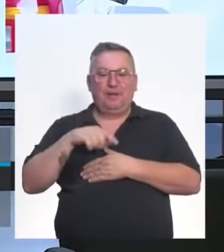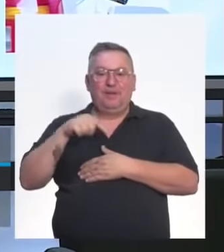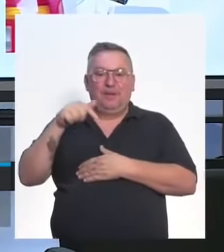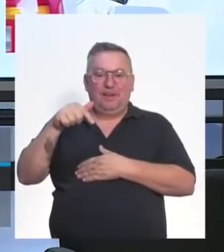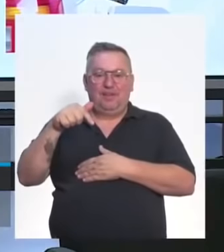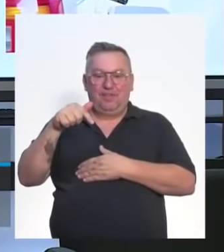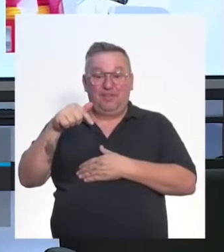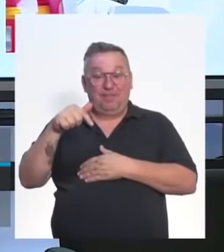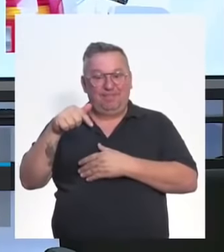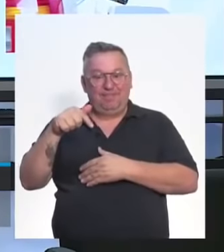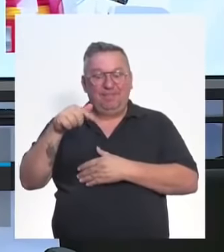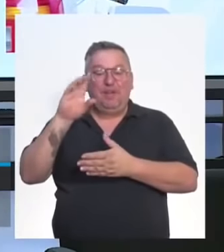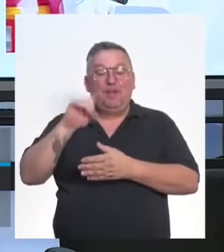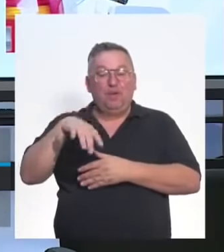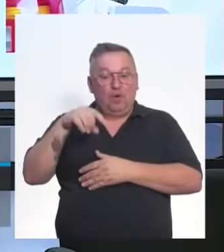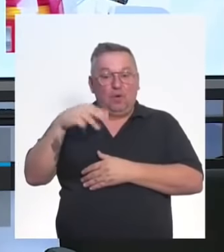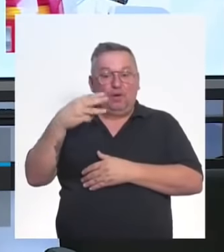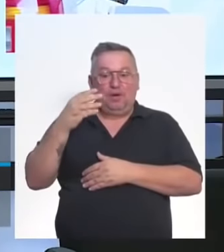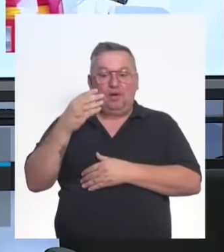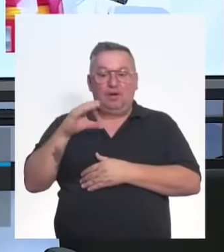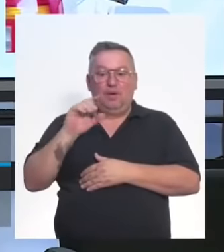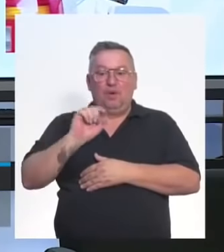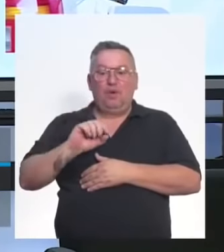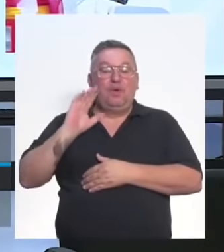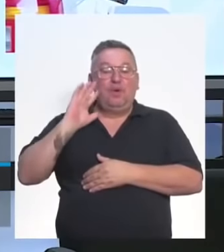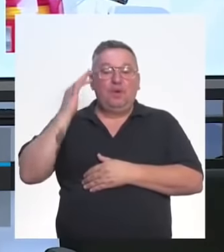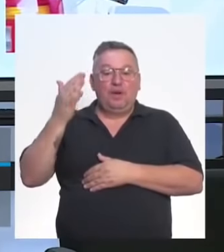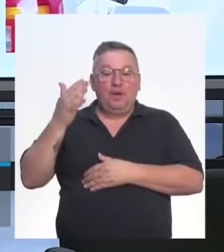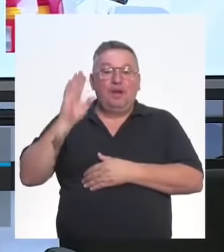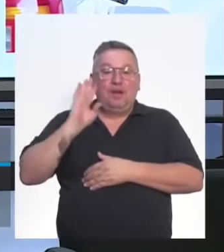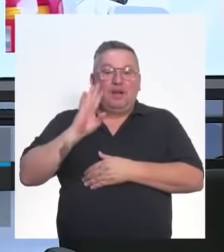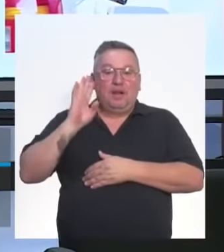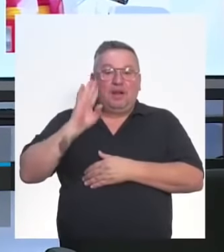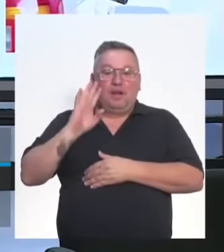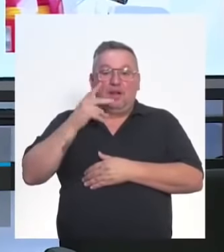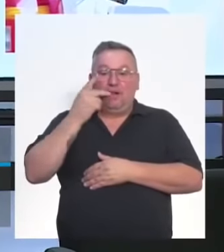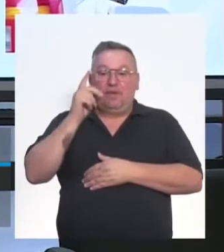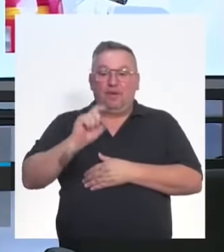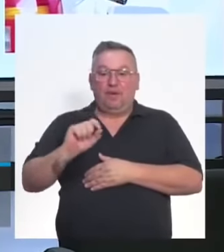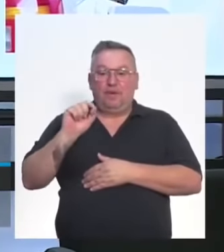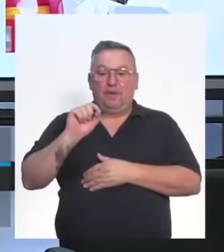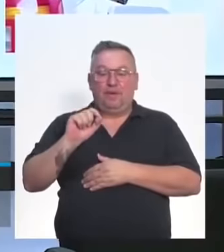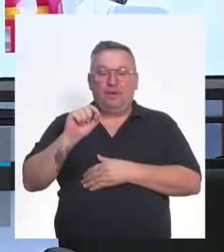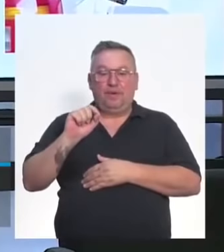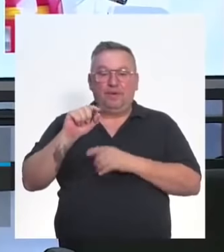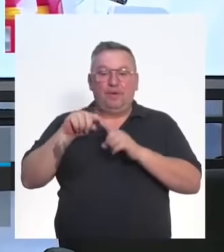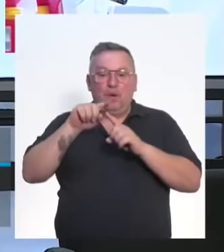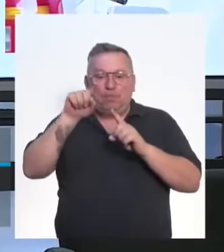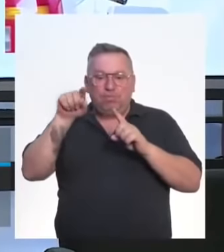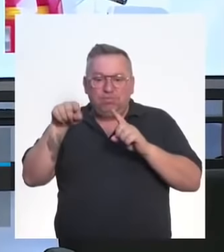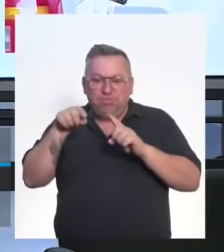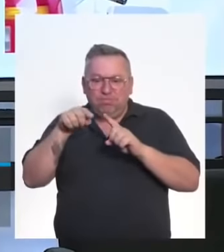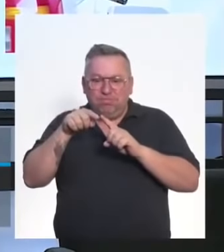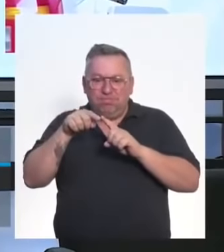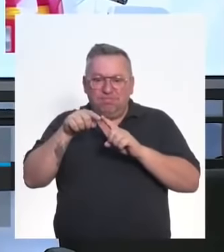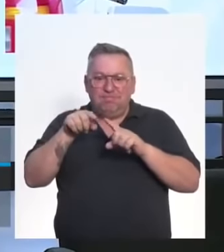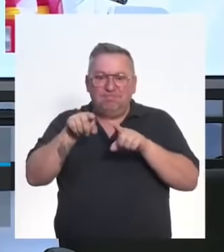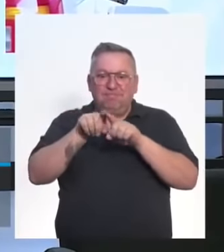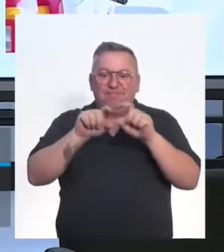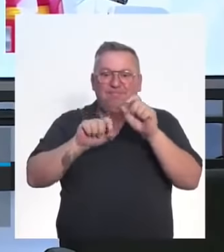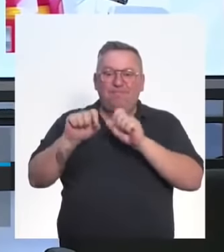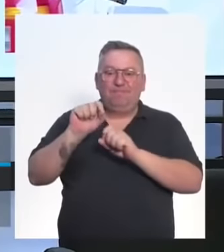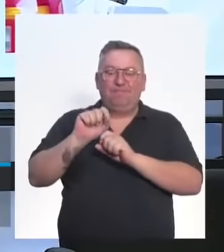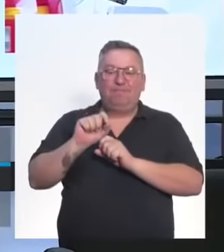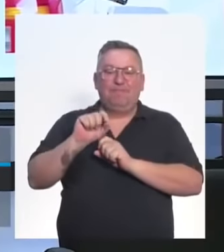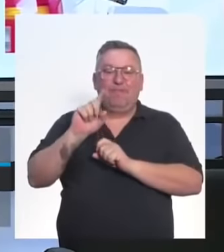7, né? Então, o que acontece? Foi legal, aí ele falou da questão do arredondamento, né?